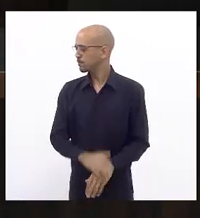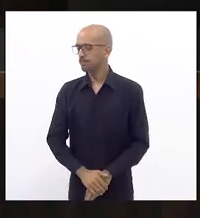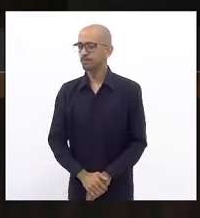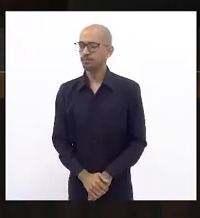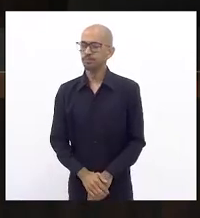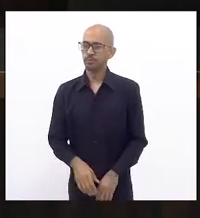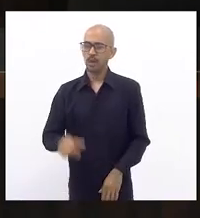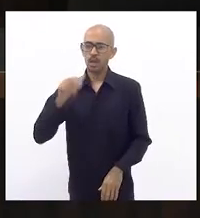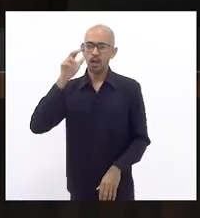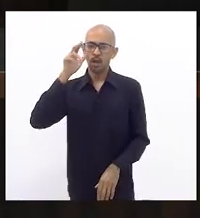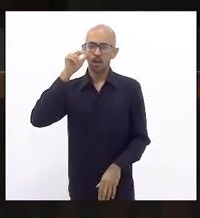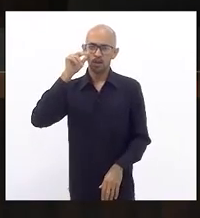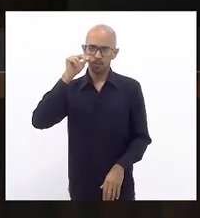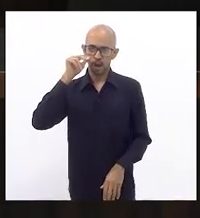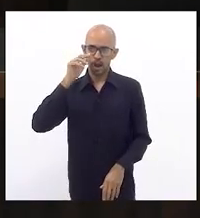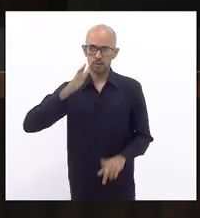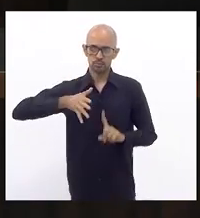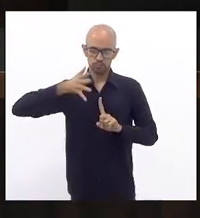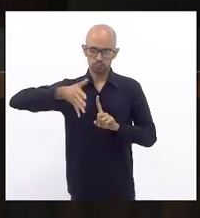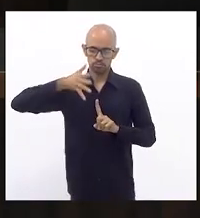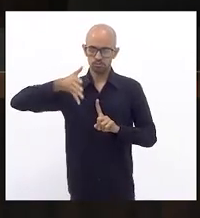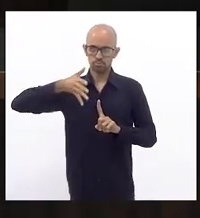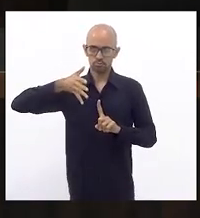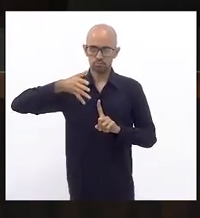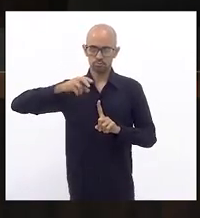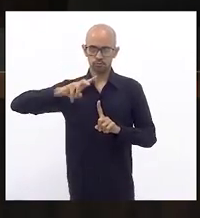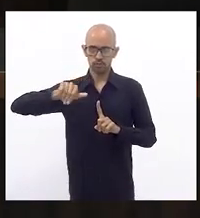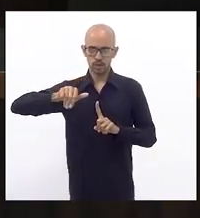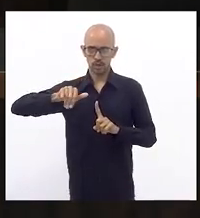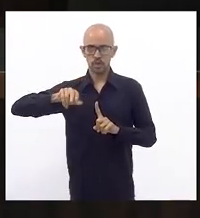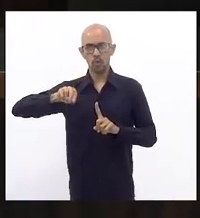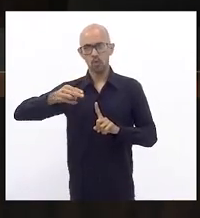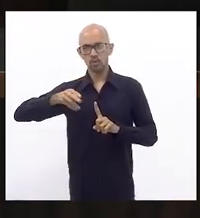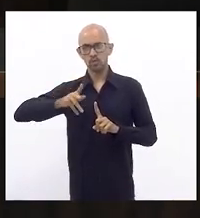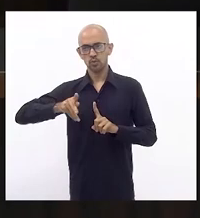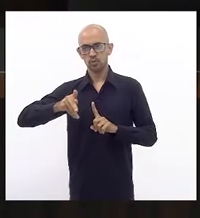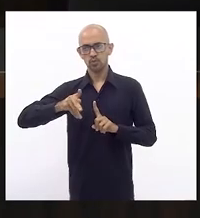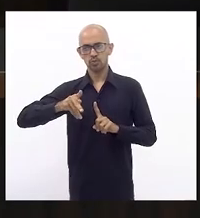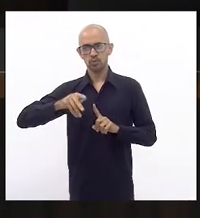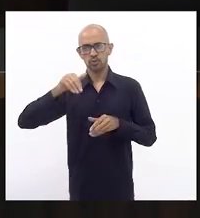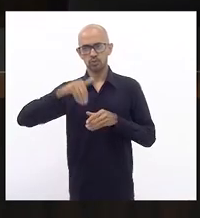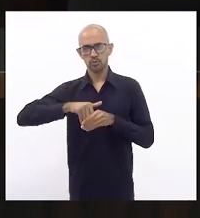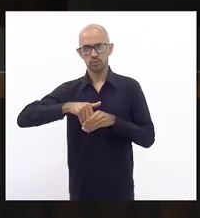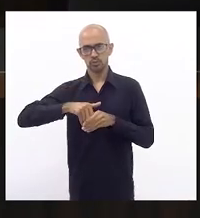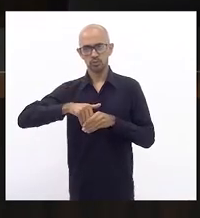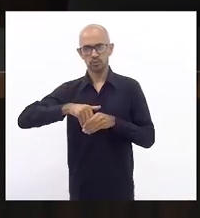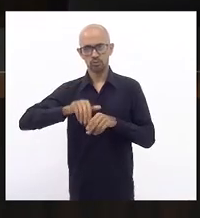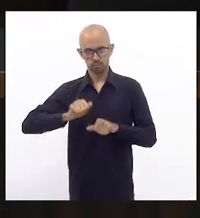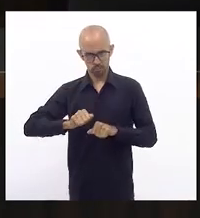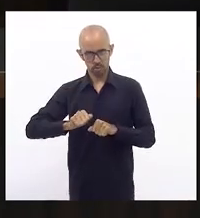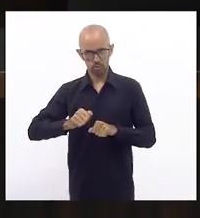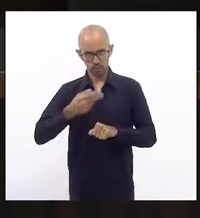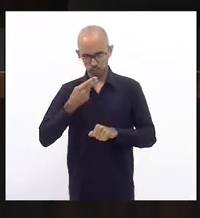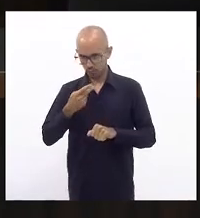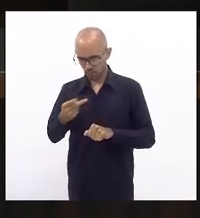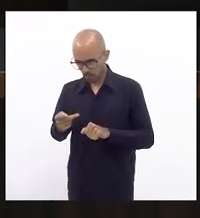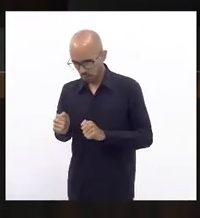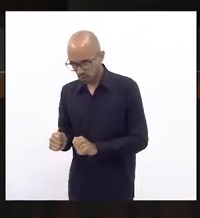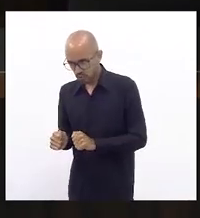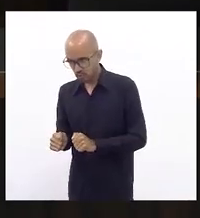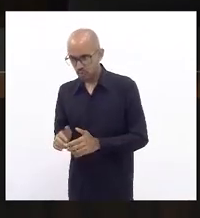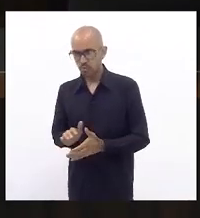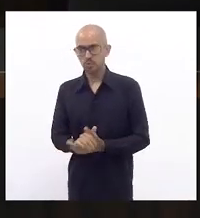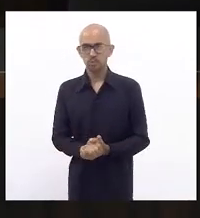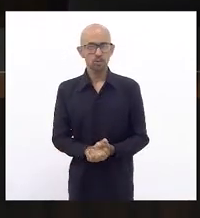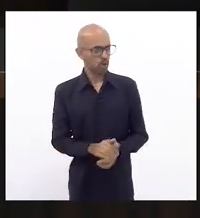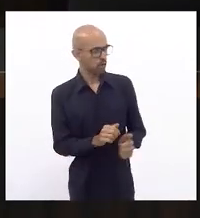Deputada Eliomar, Vossa Excelência vai fazer uso da palavra ou a gente segue com a pauta? Só se for agora. Por favor, como dizer a